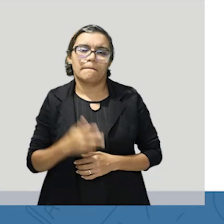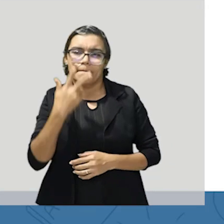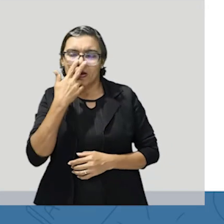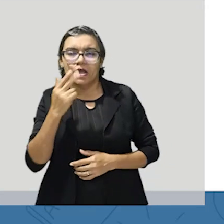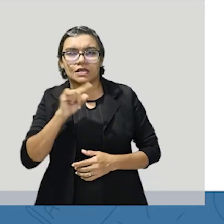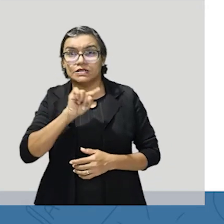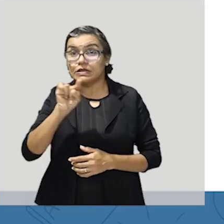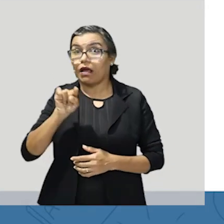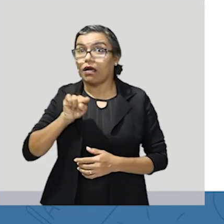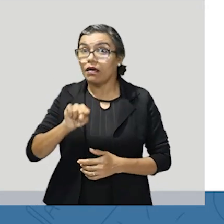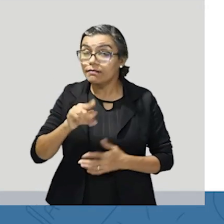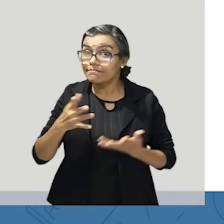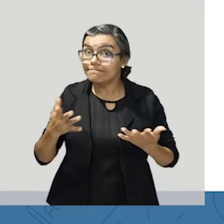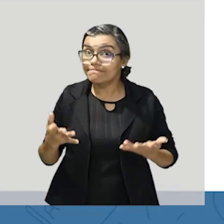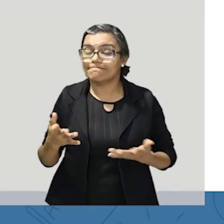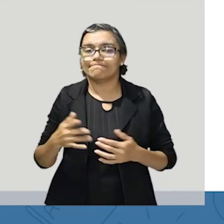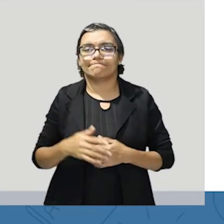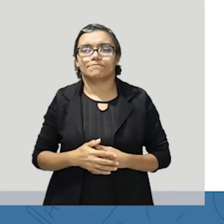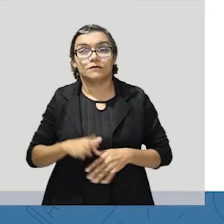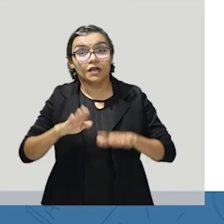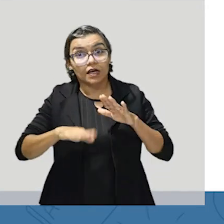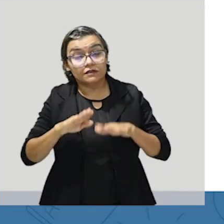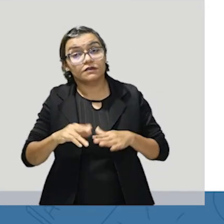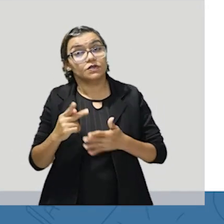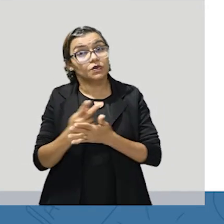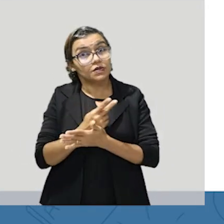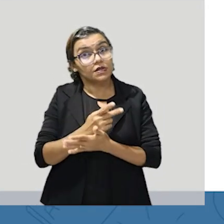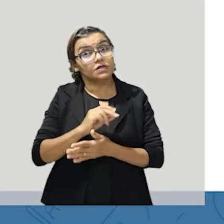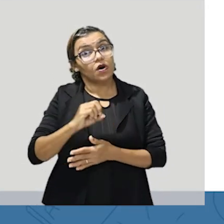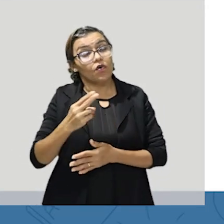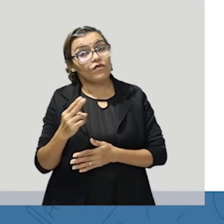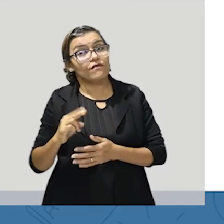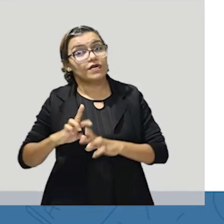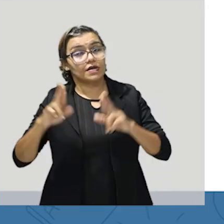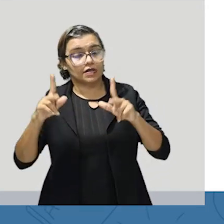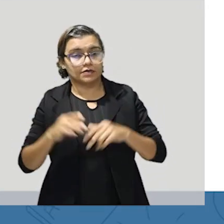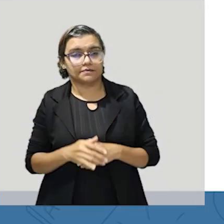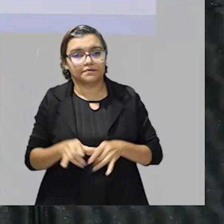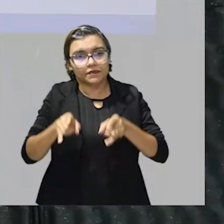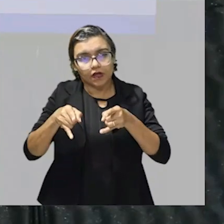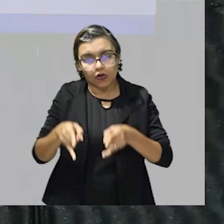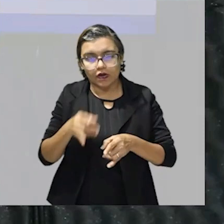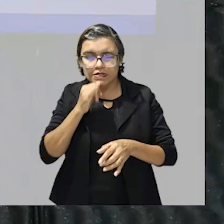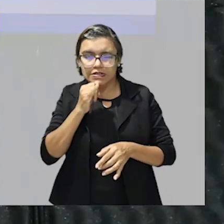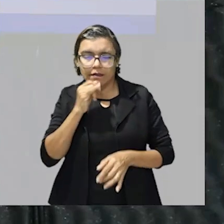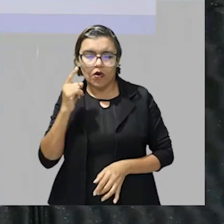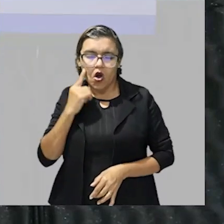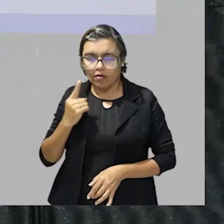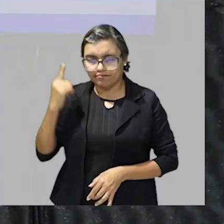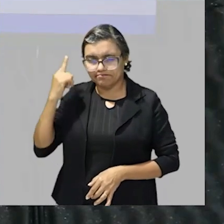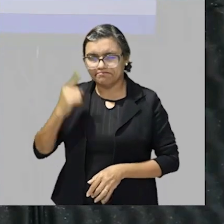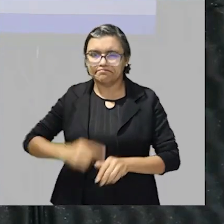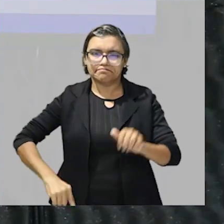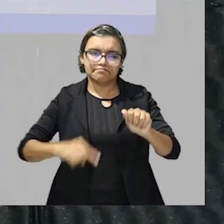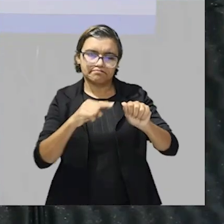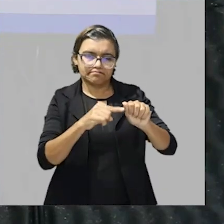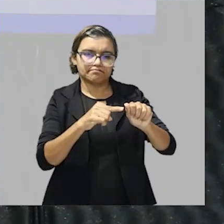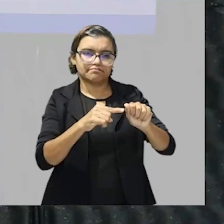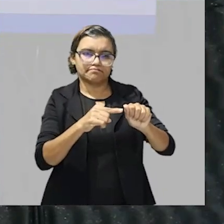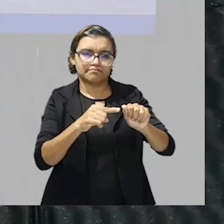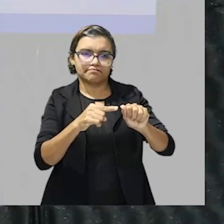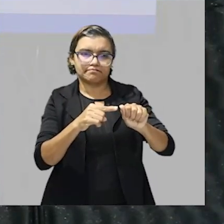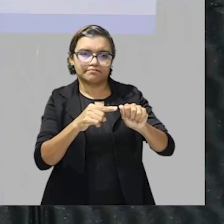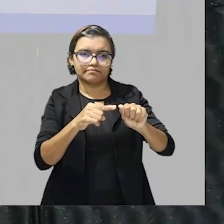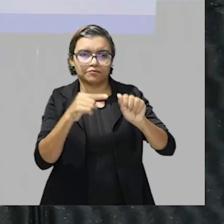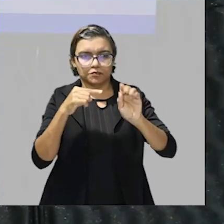aquilo hipotético talvez aconteça talvez não na cama que eu escolherei para me contar as histórias teria mulher